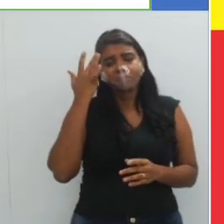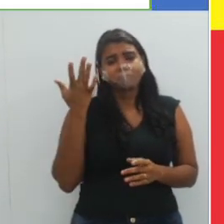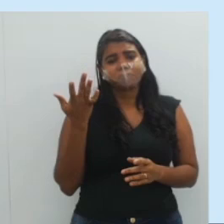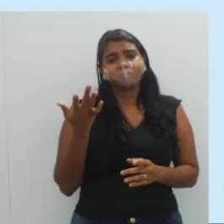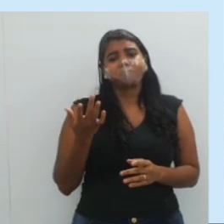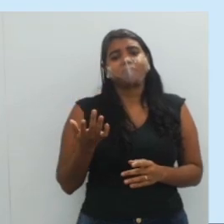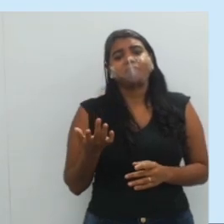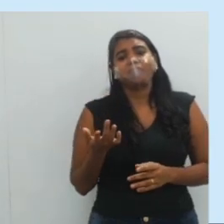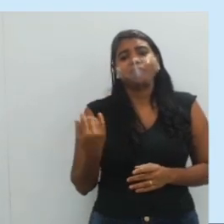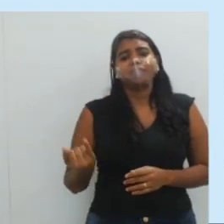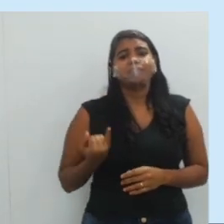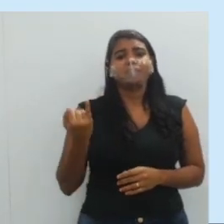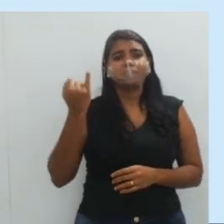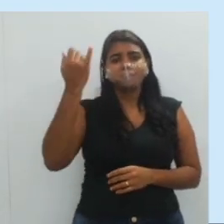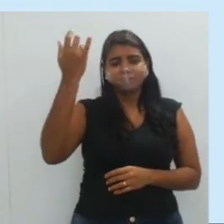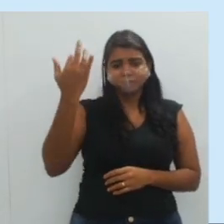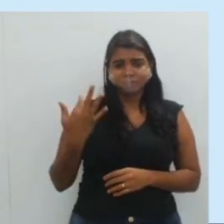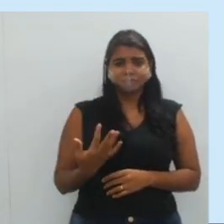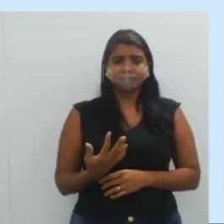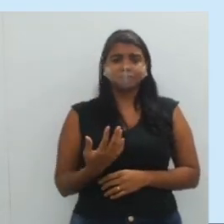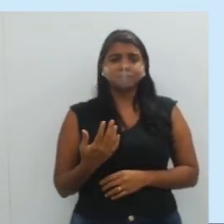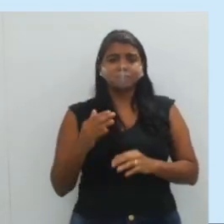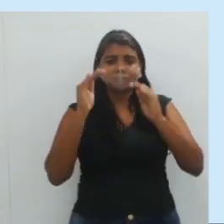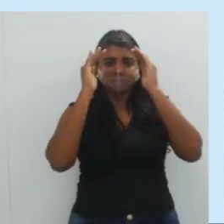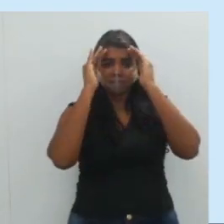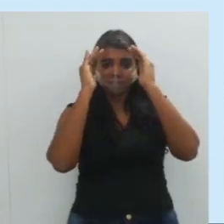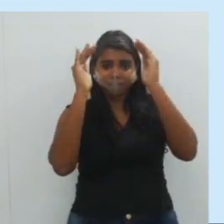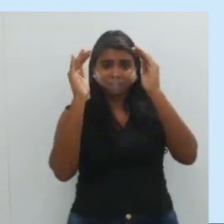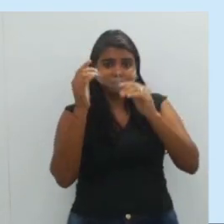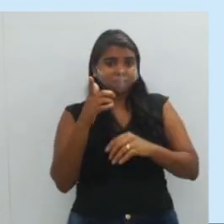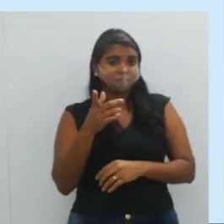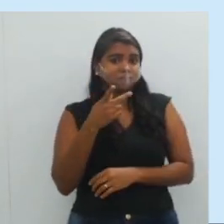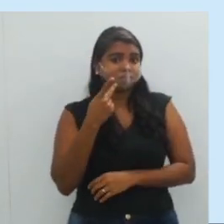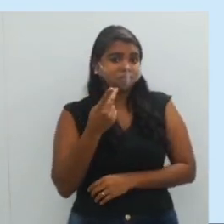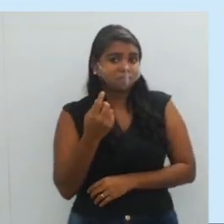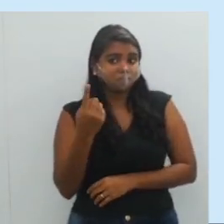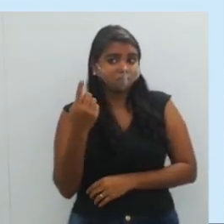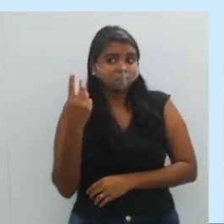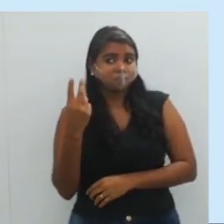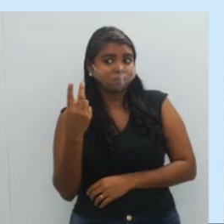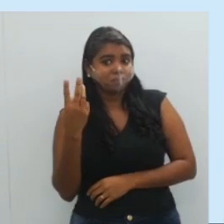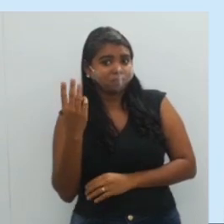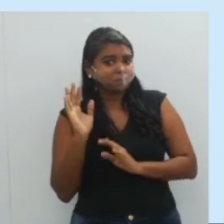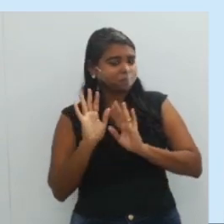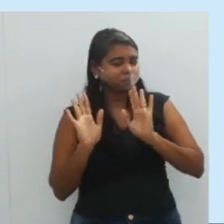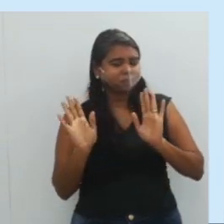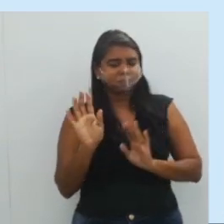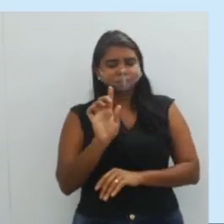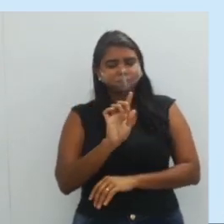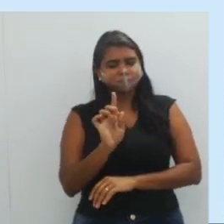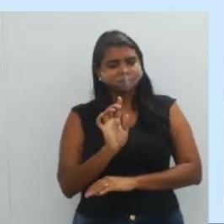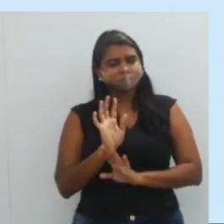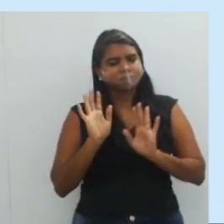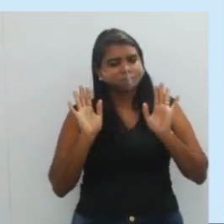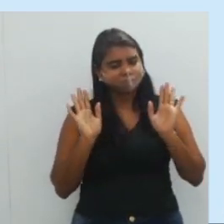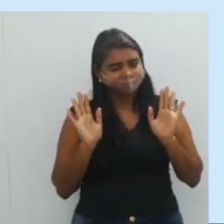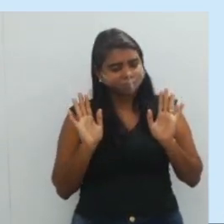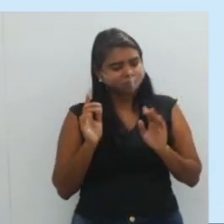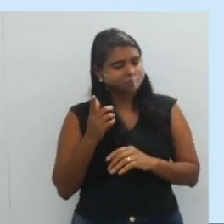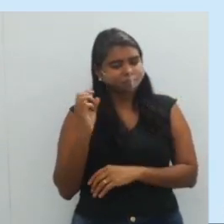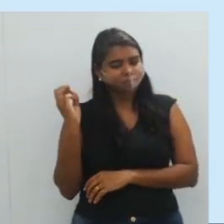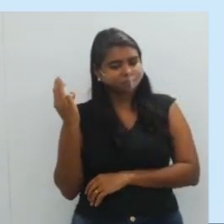É importante salientar que quando eu falo aqui respeito às minorias, eu não estou falando de um ou dois membros, não. Não é a questão